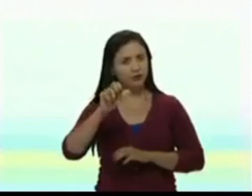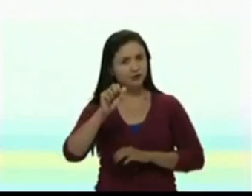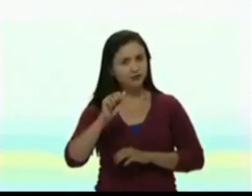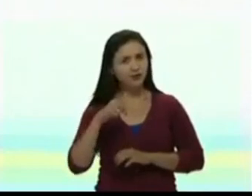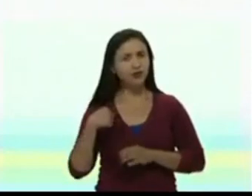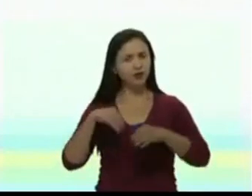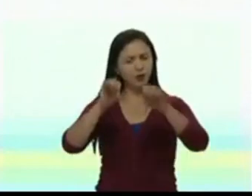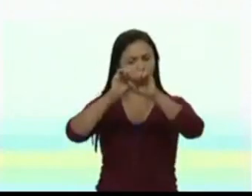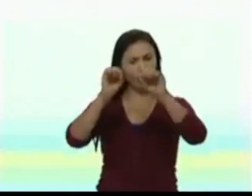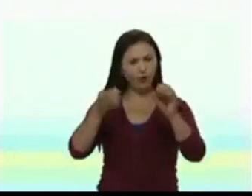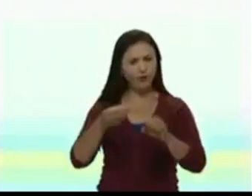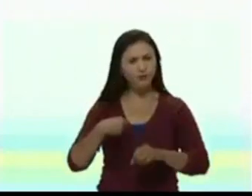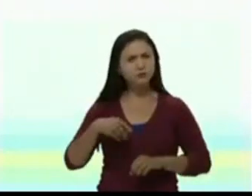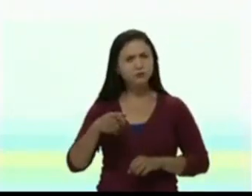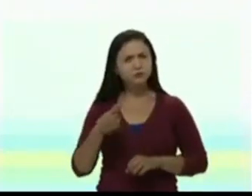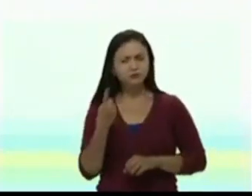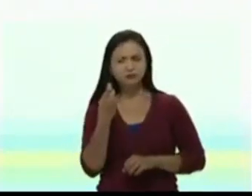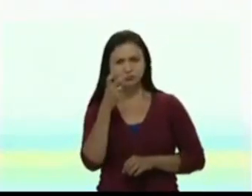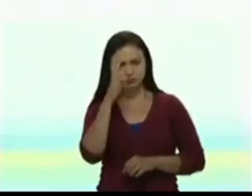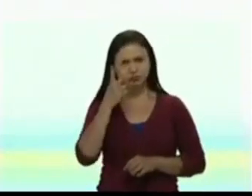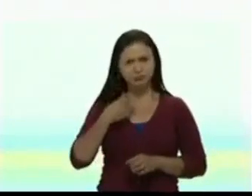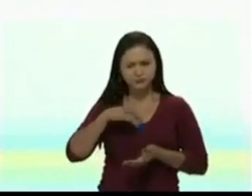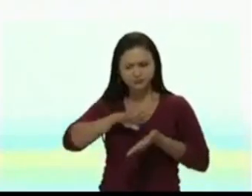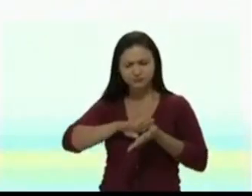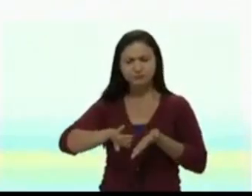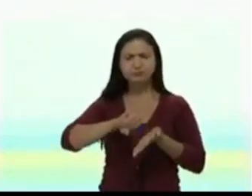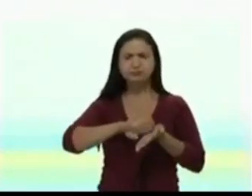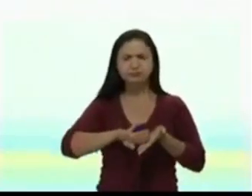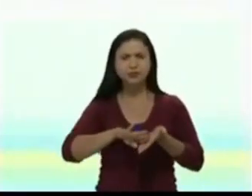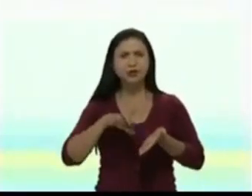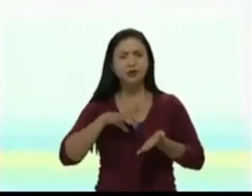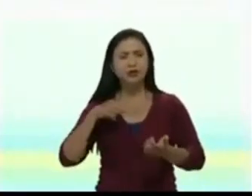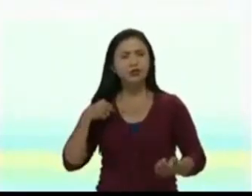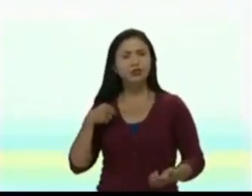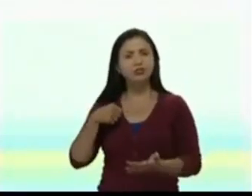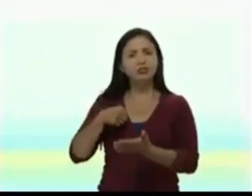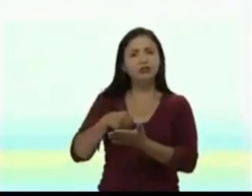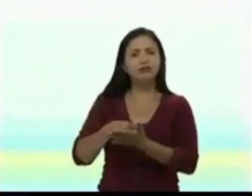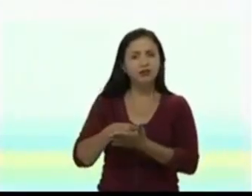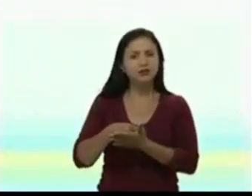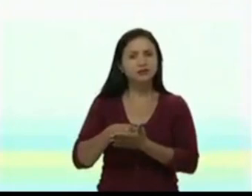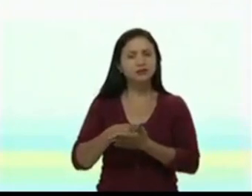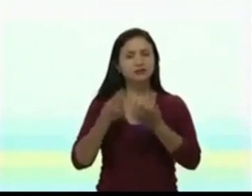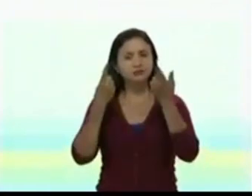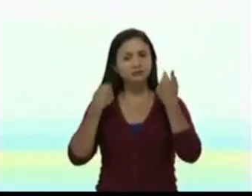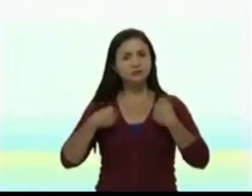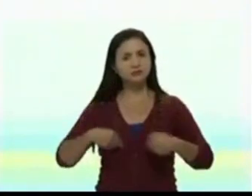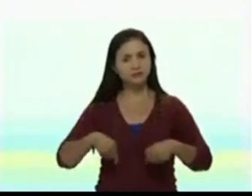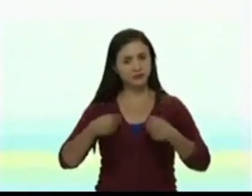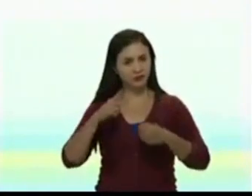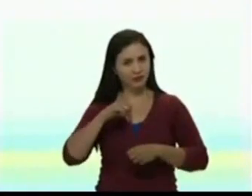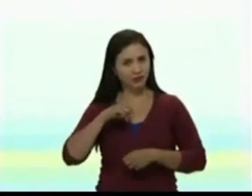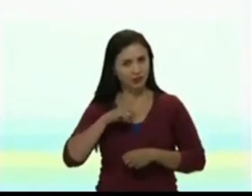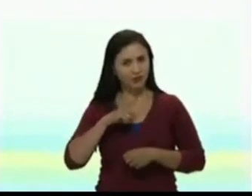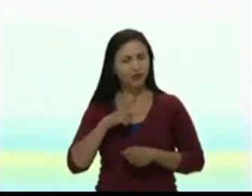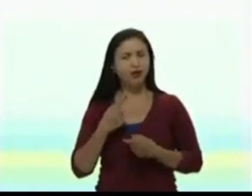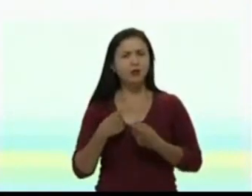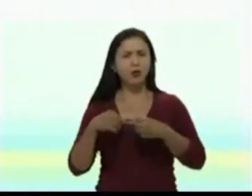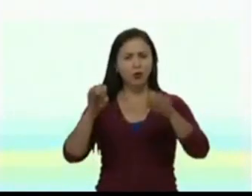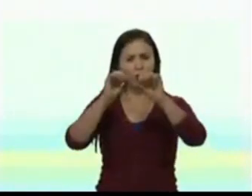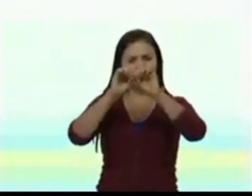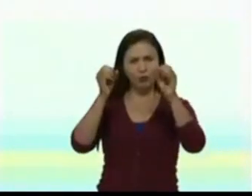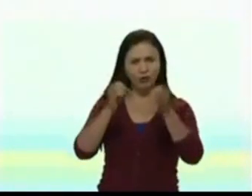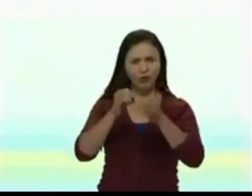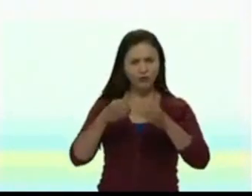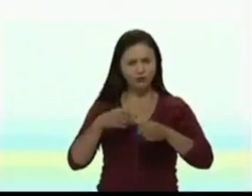tentar eliminar essas células através das células de defesa do sistema imunológico. Isso porque o nosso organismo vai entender que